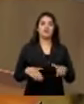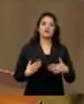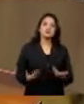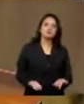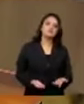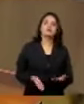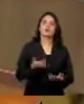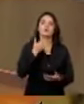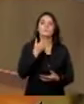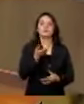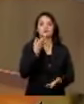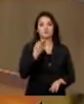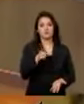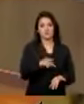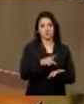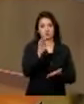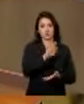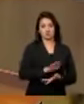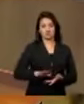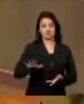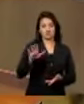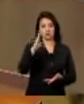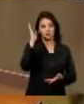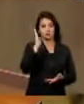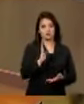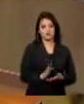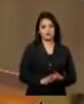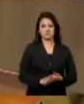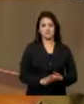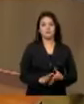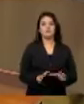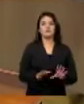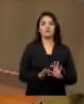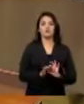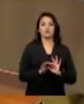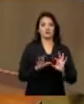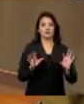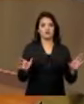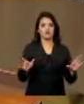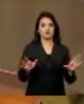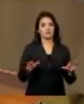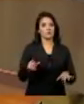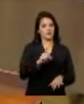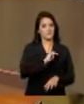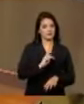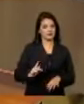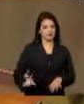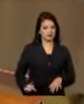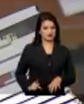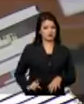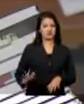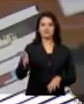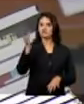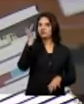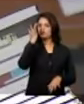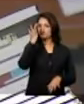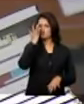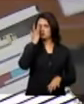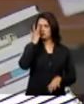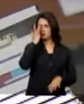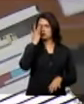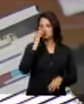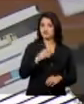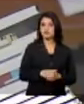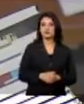Procuradoria-Geral da República, deferiu o presidente do Tribunal, Vossa Excelência,